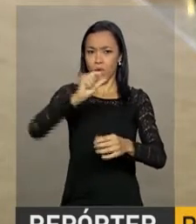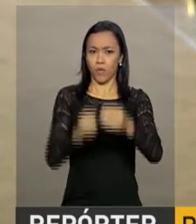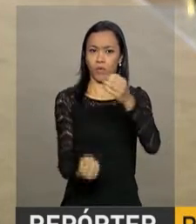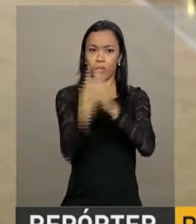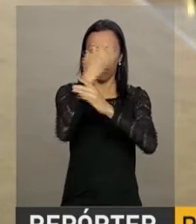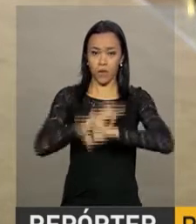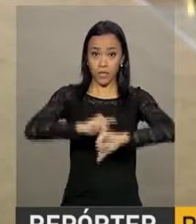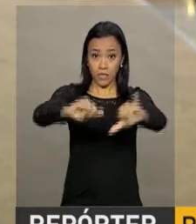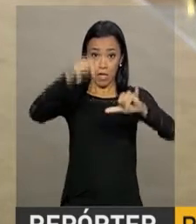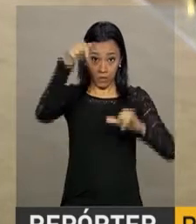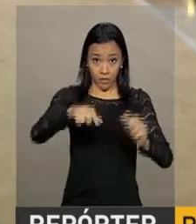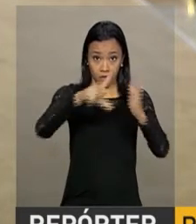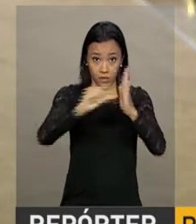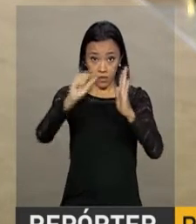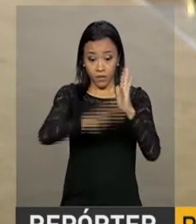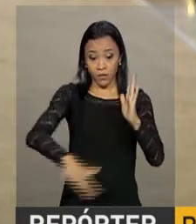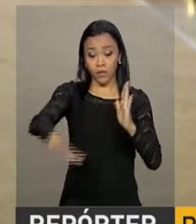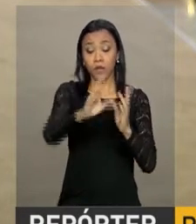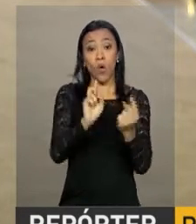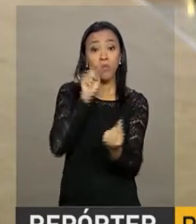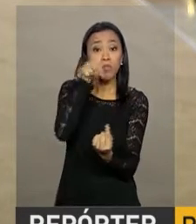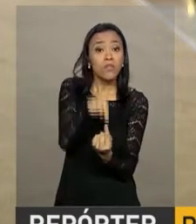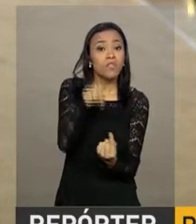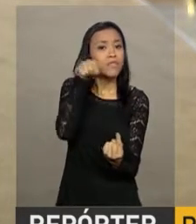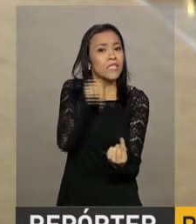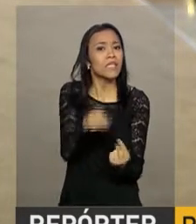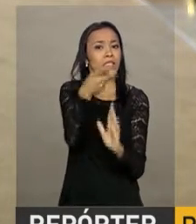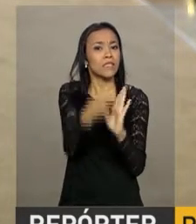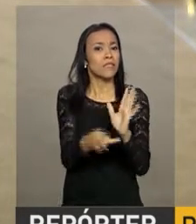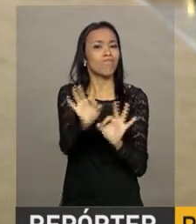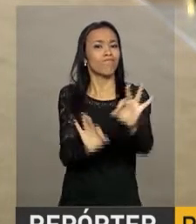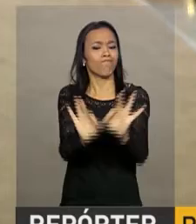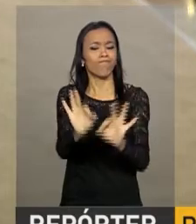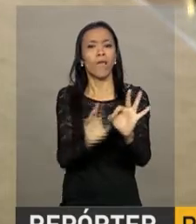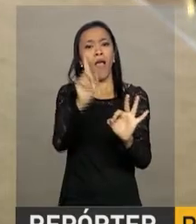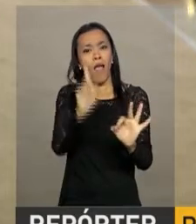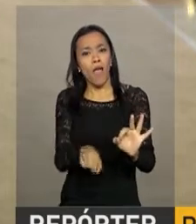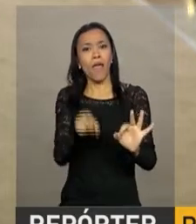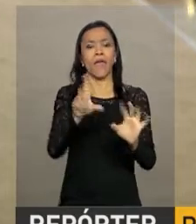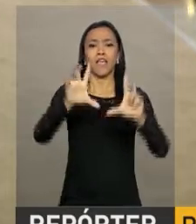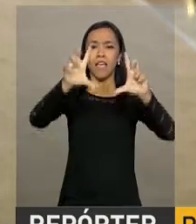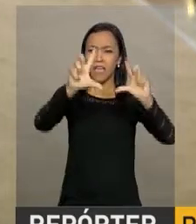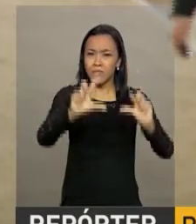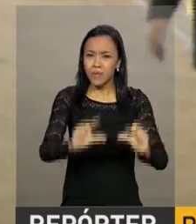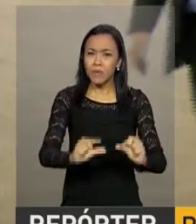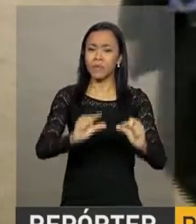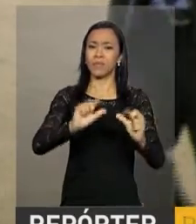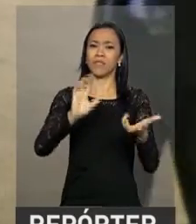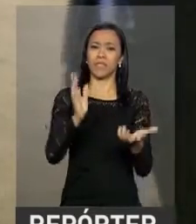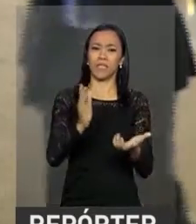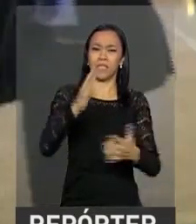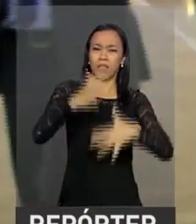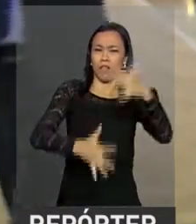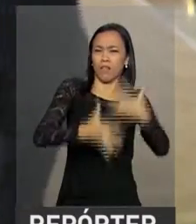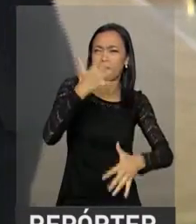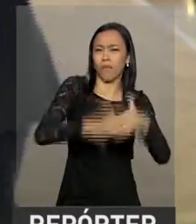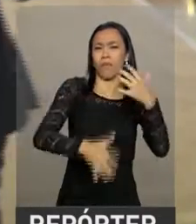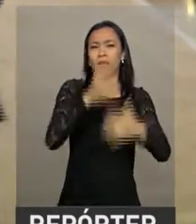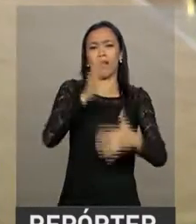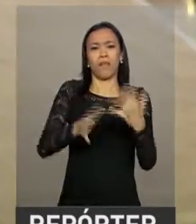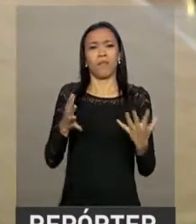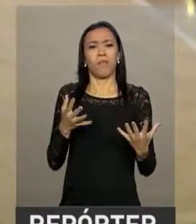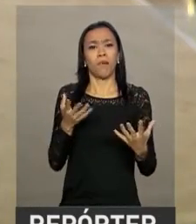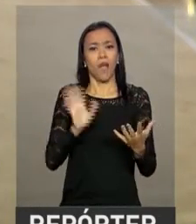do Planalto o objetivo desse plano é reduzir a burocracia das normas e dos processos do Ministério da Agricultura para